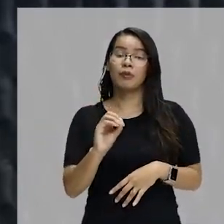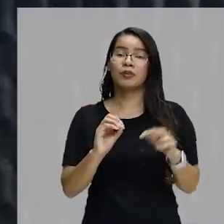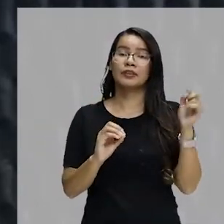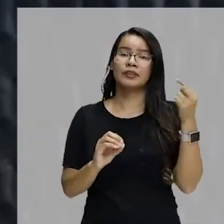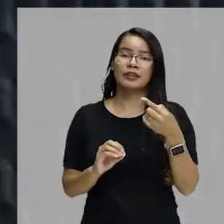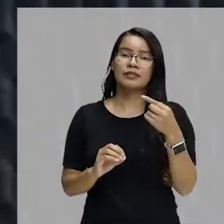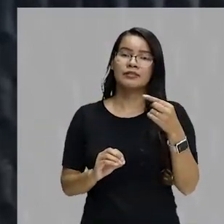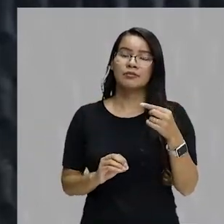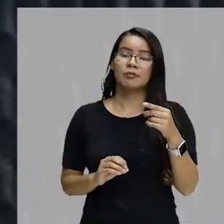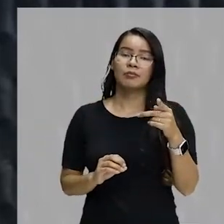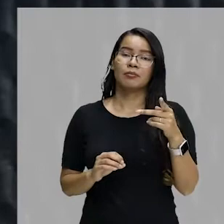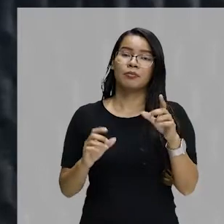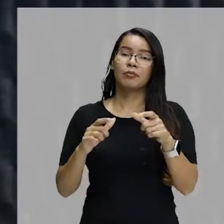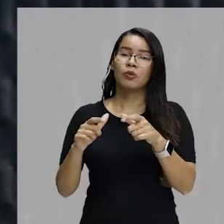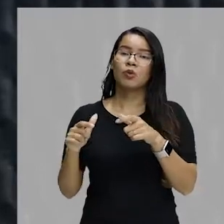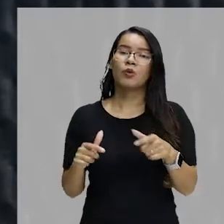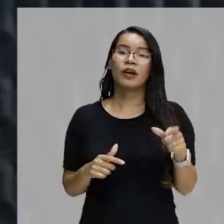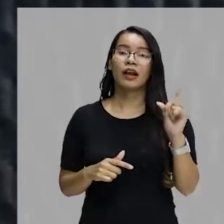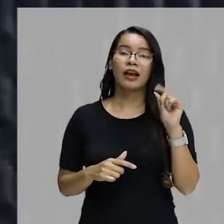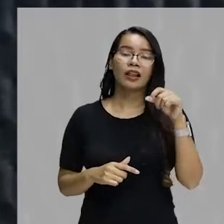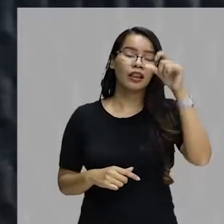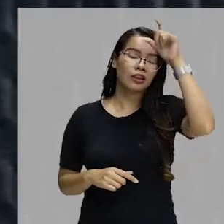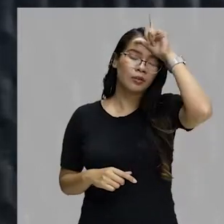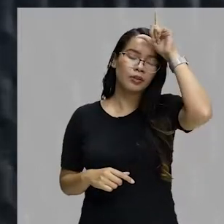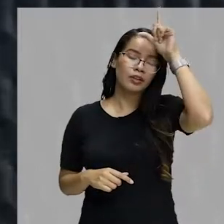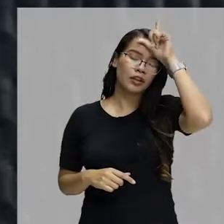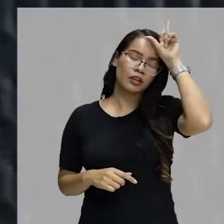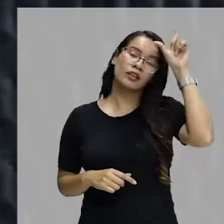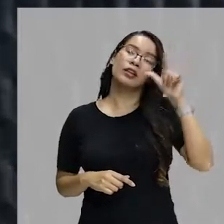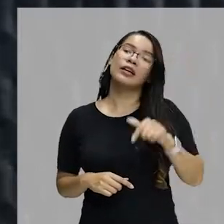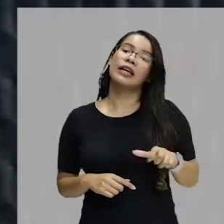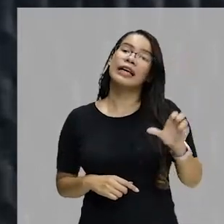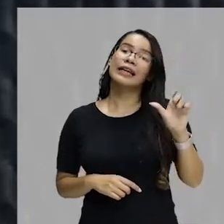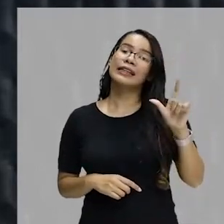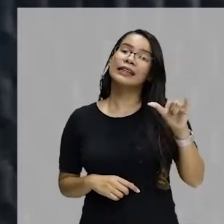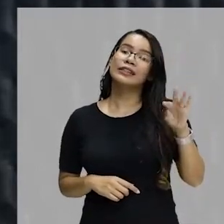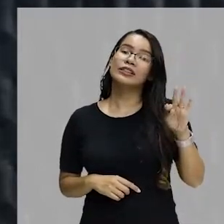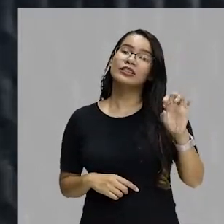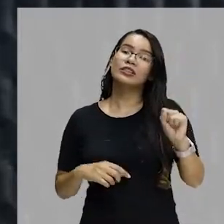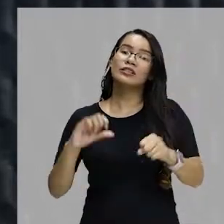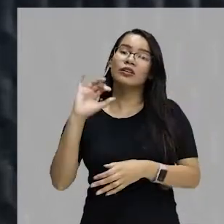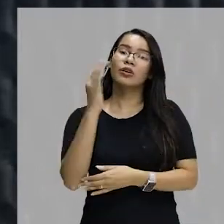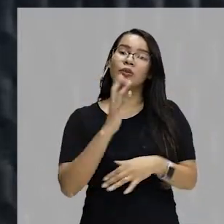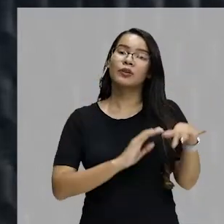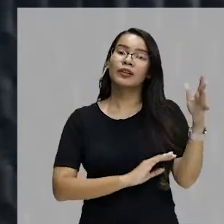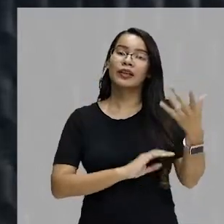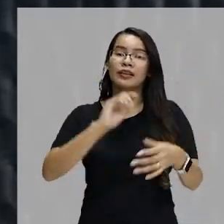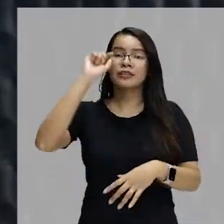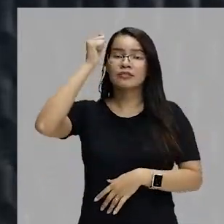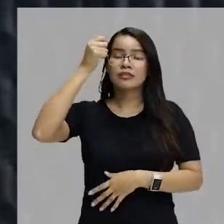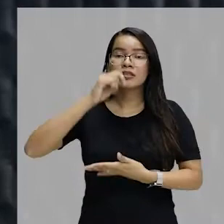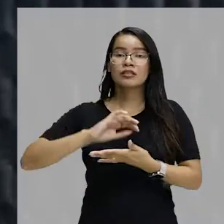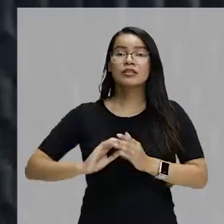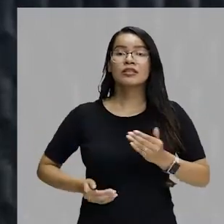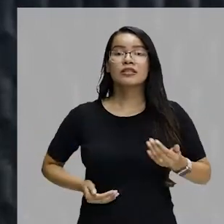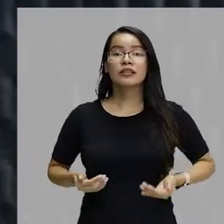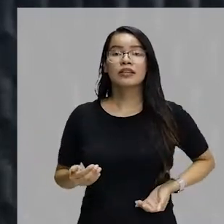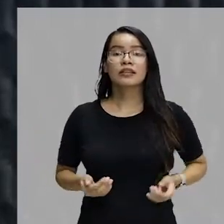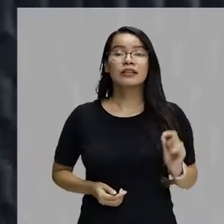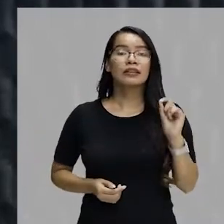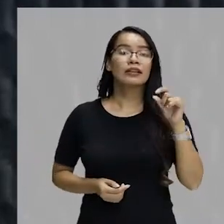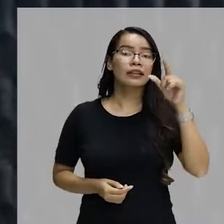nessas províncias é um movimento liderado pelas elites rurais. As elites rurais escravagistas dessas províncias é